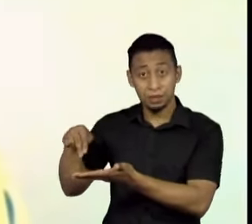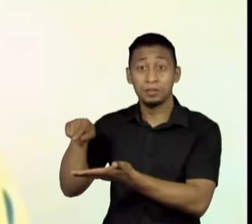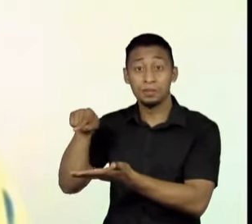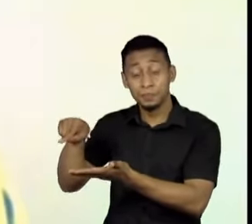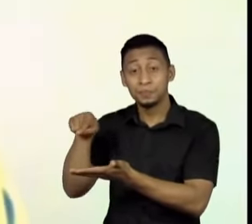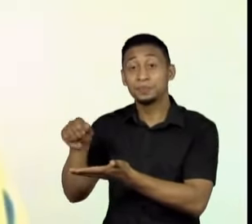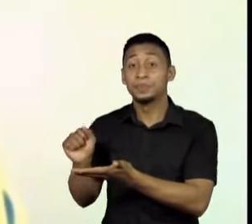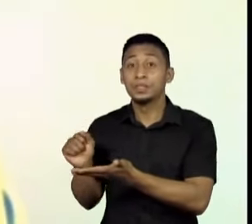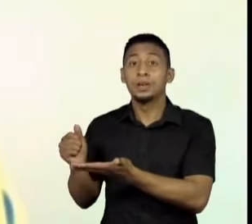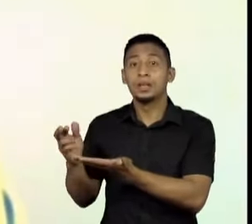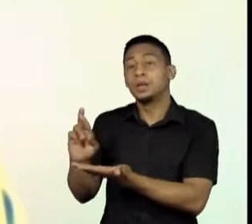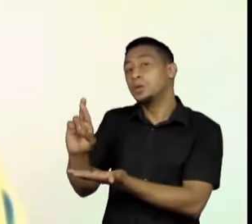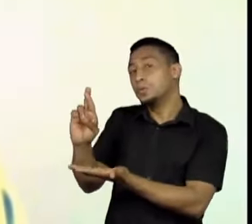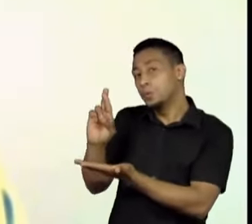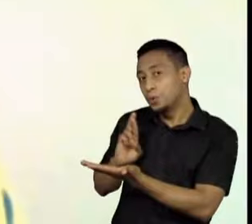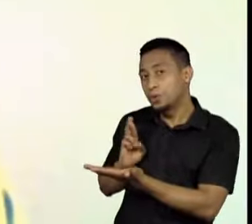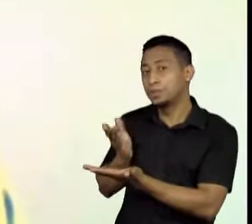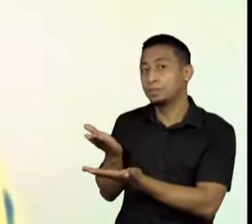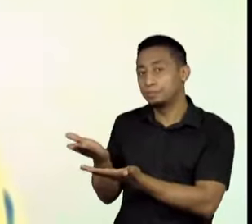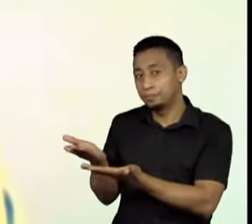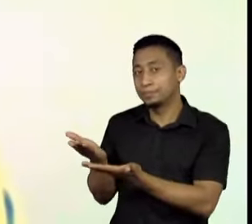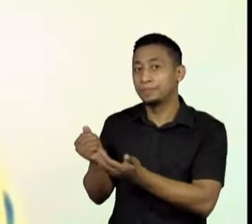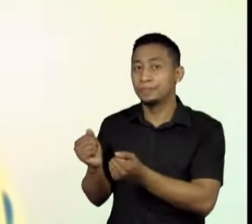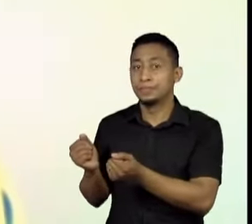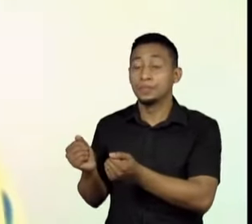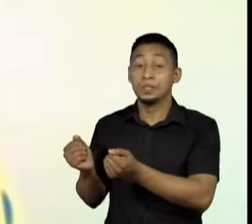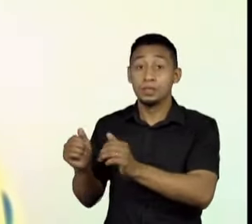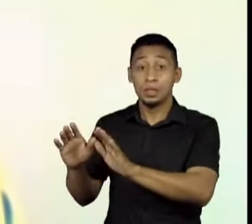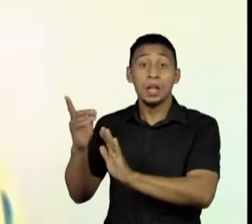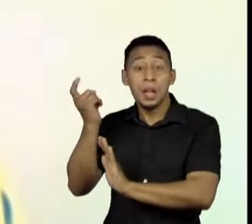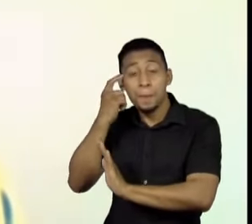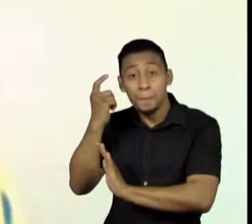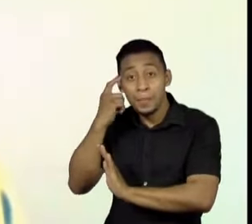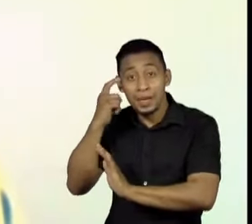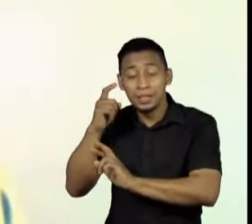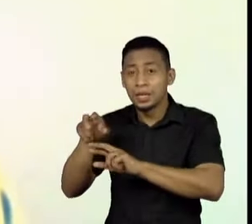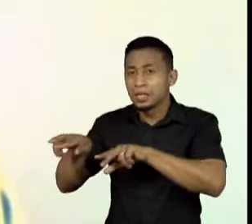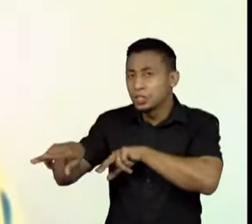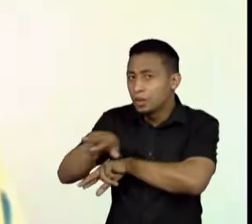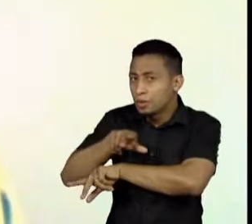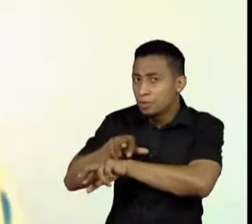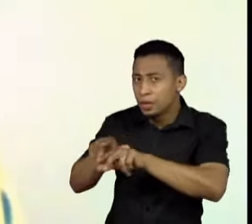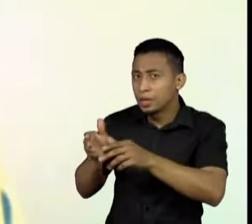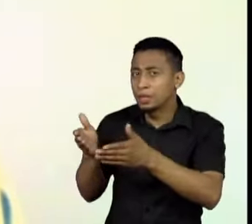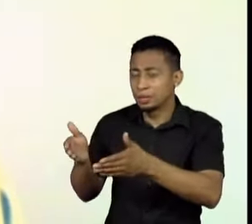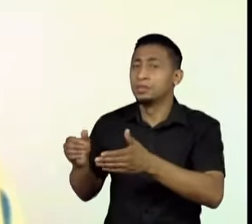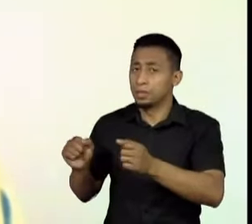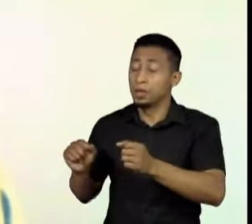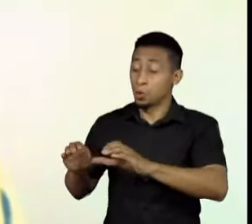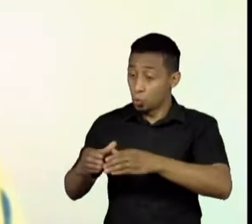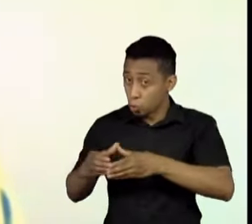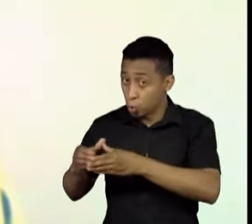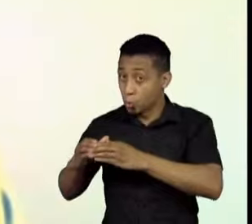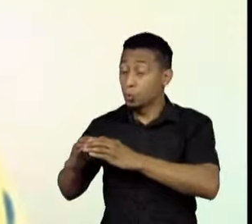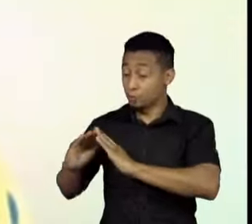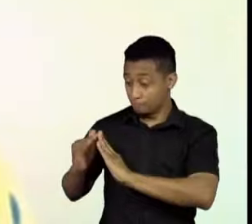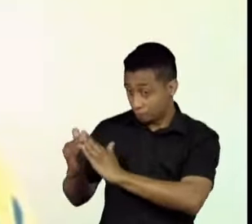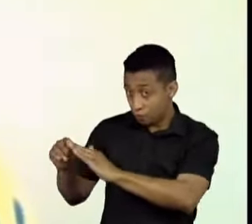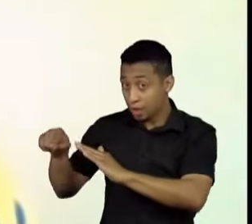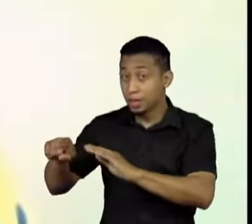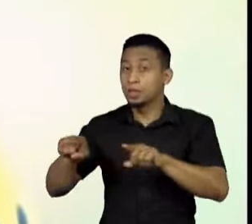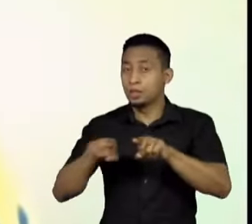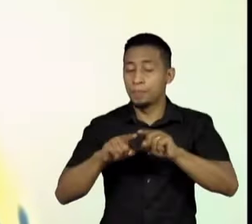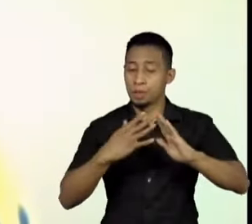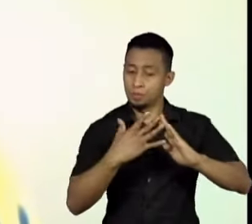Miriam responde isso, né? A Miriam pensa nessa diferença entre quilombo e gueto, e é uma diferença que eu aprendi